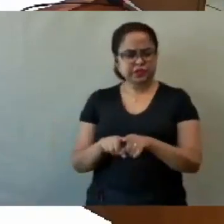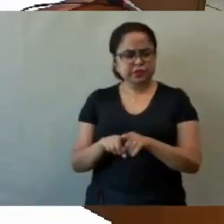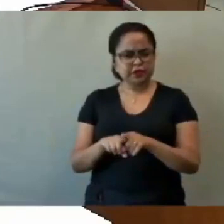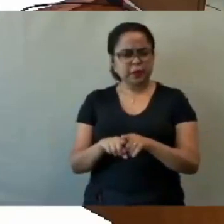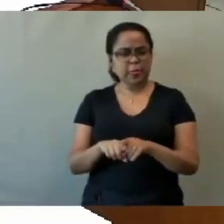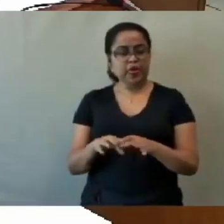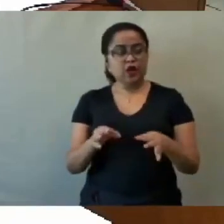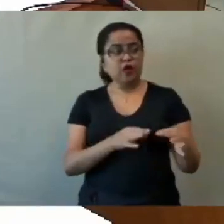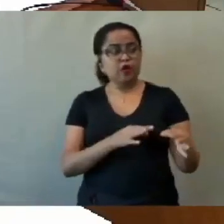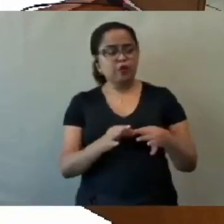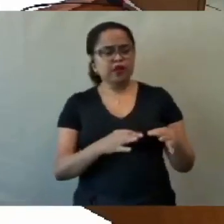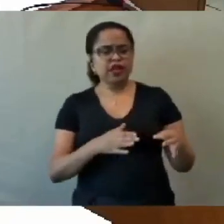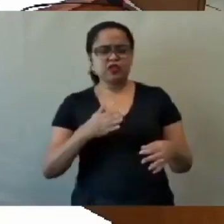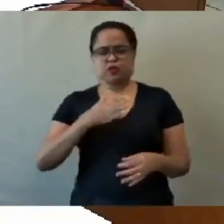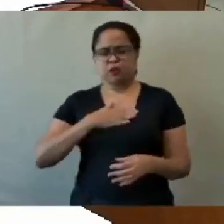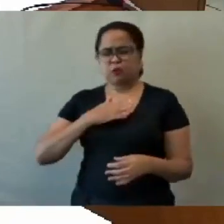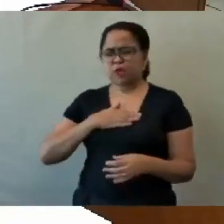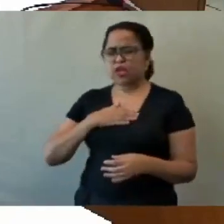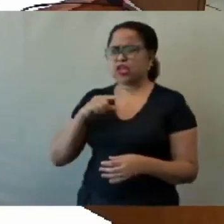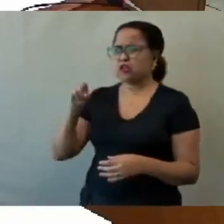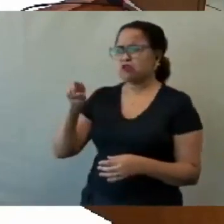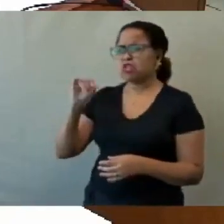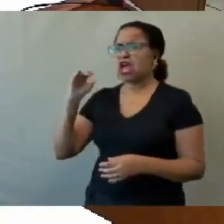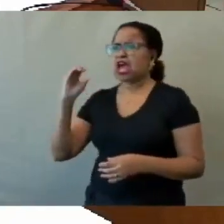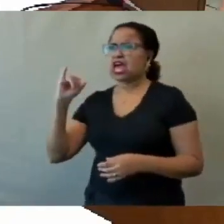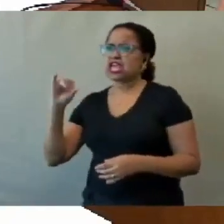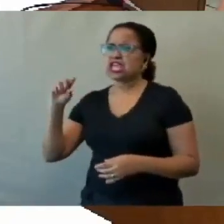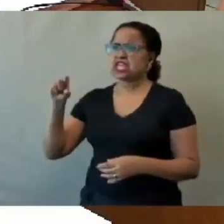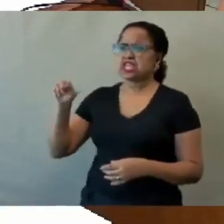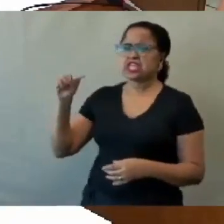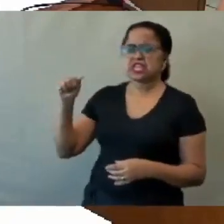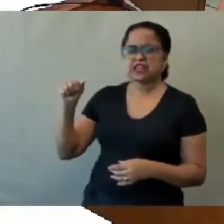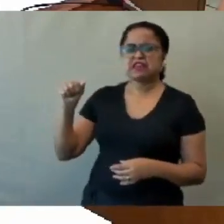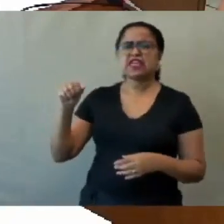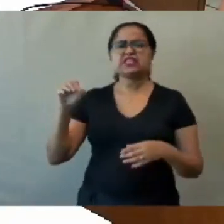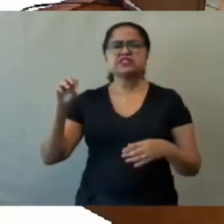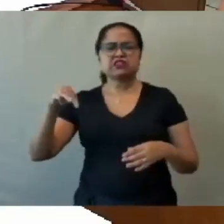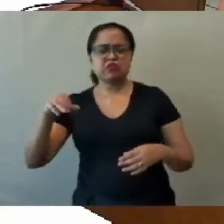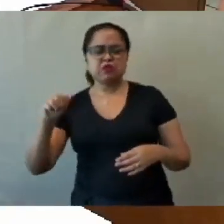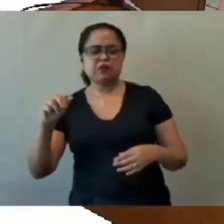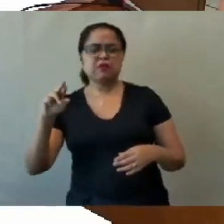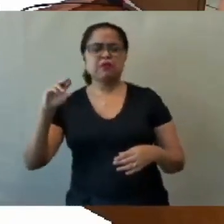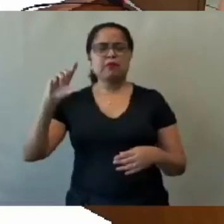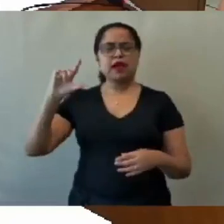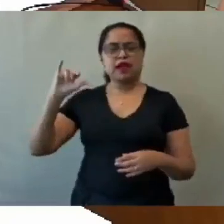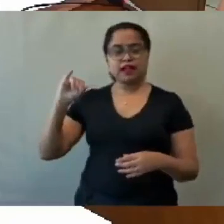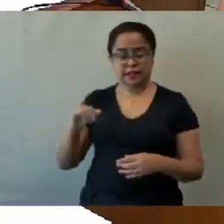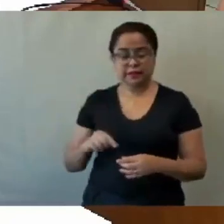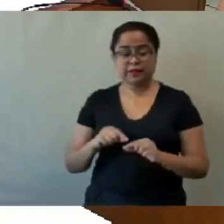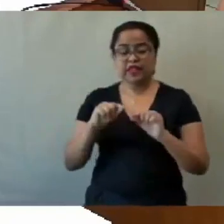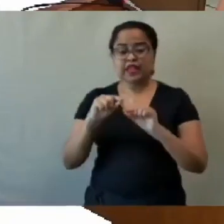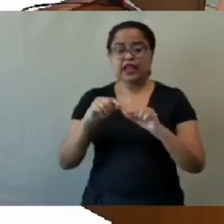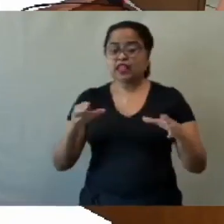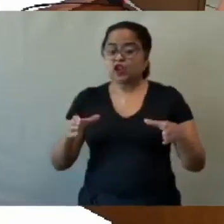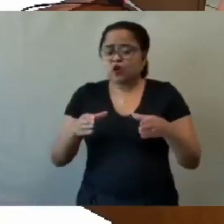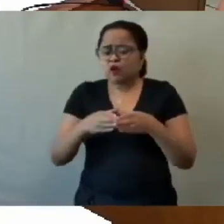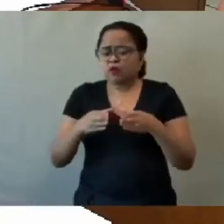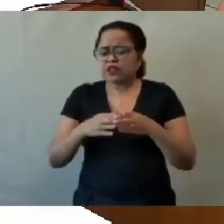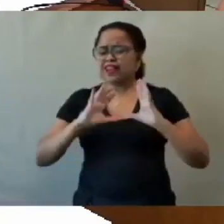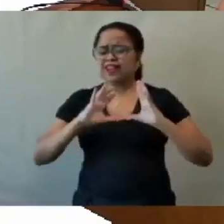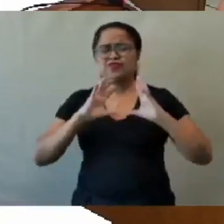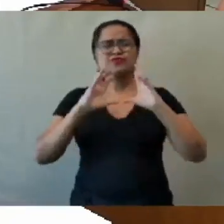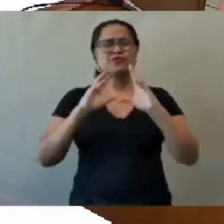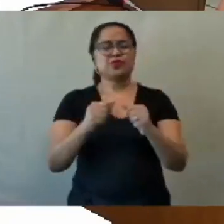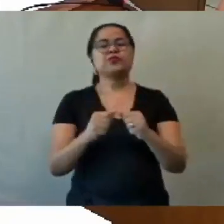Isa, da professora Marli, do Anderson, não, ele não é de ninguém aqui, ele é de uma comunidade inteira. Vamos dizer, ele é um